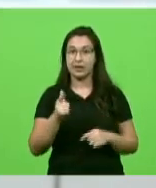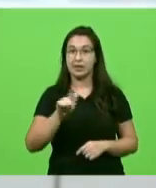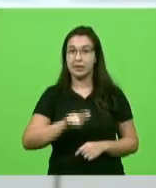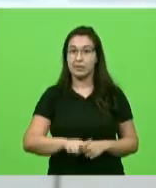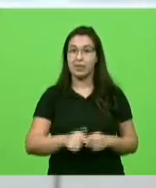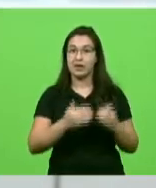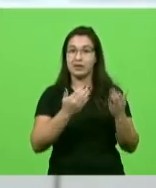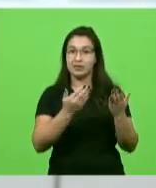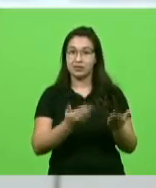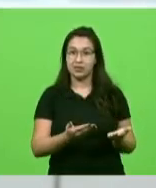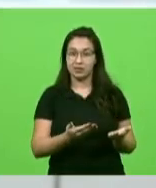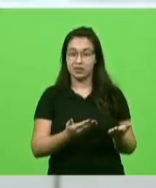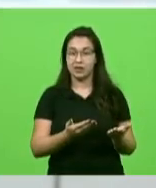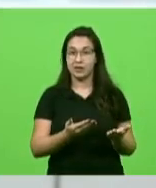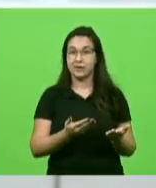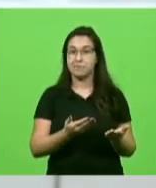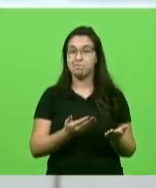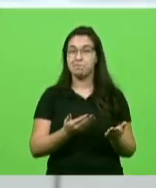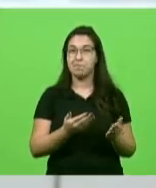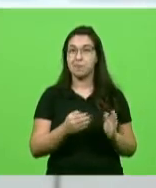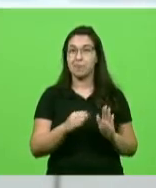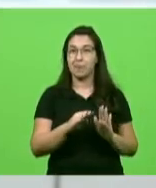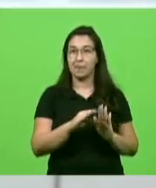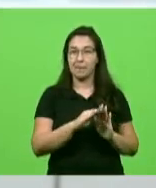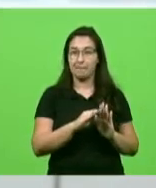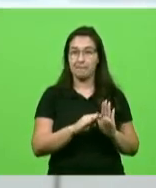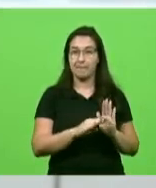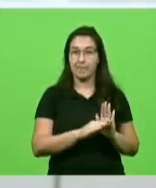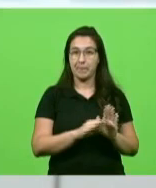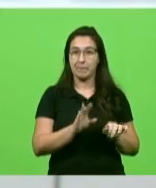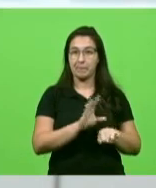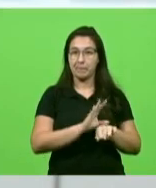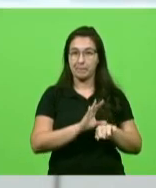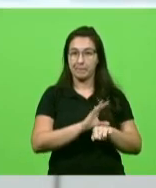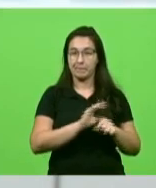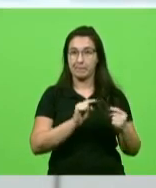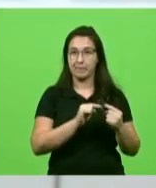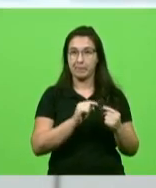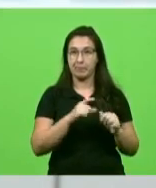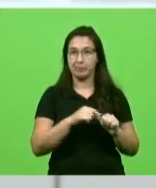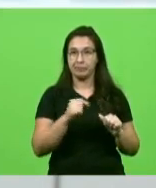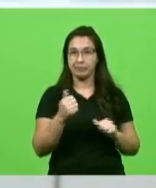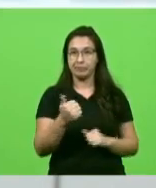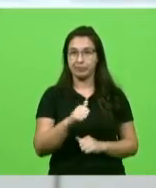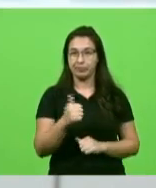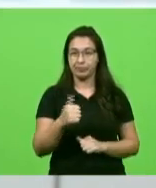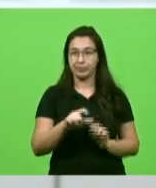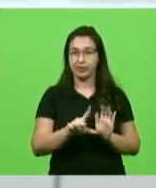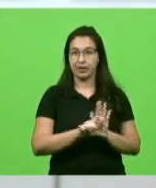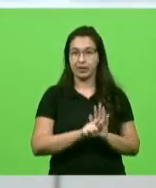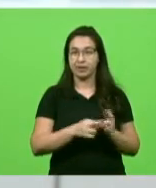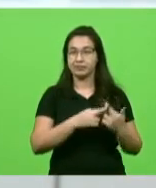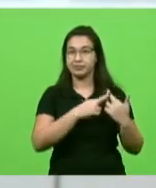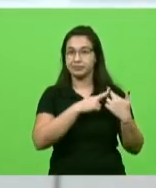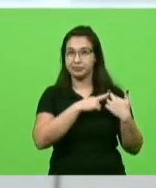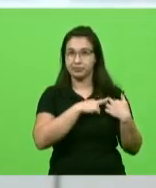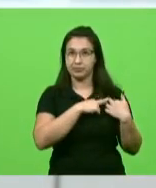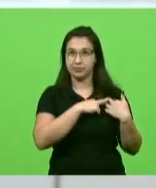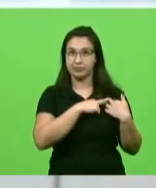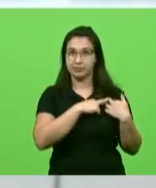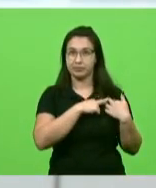devidamente recepcionada pela atual constituição o artigo 11 da lei de responsabilidade